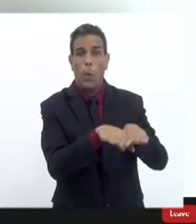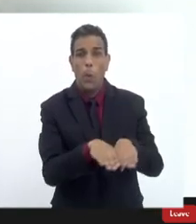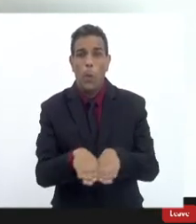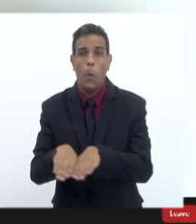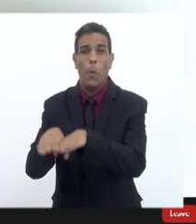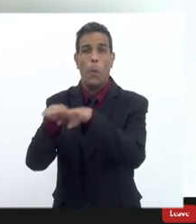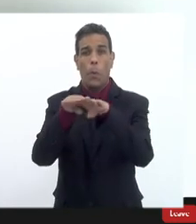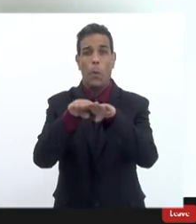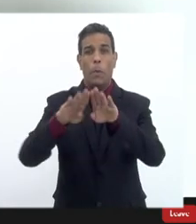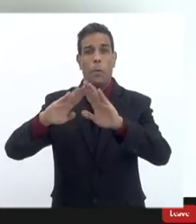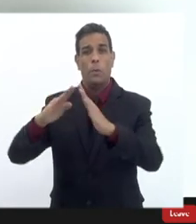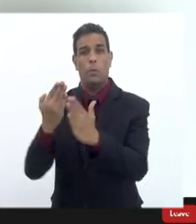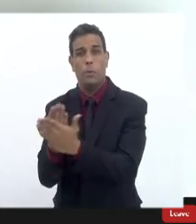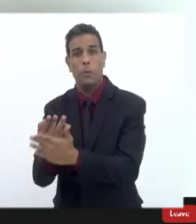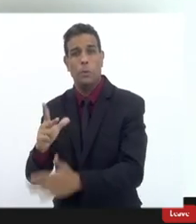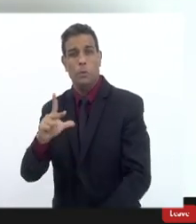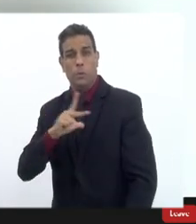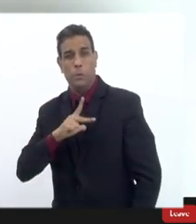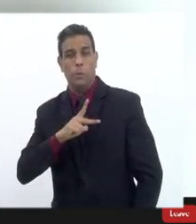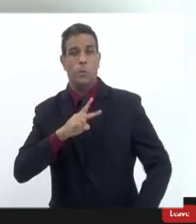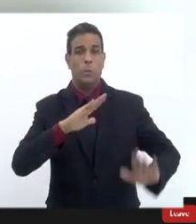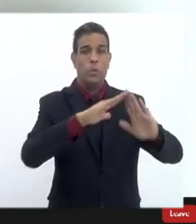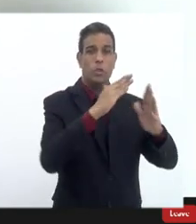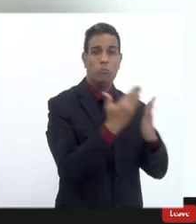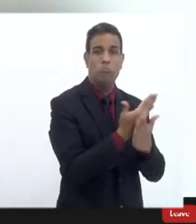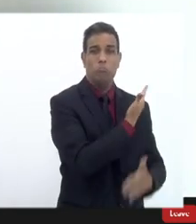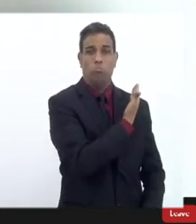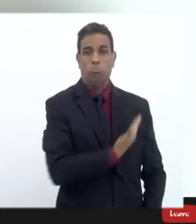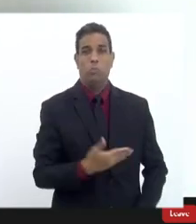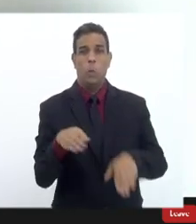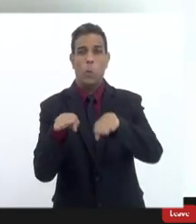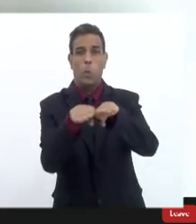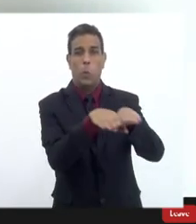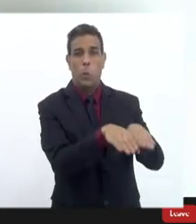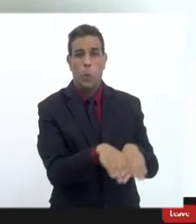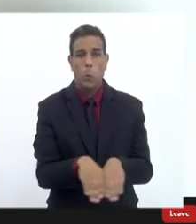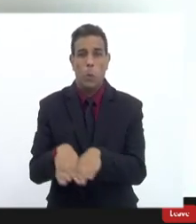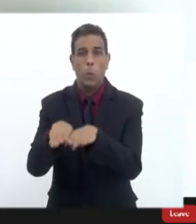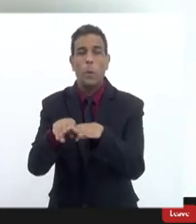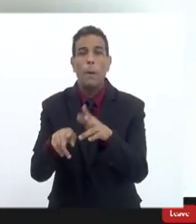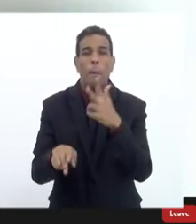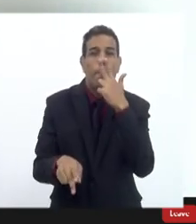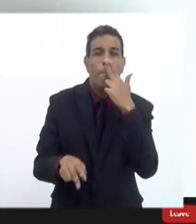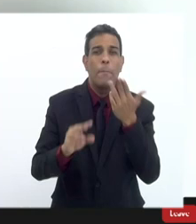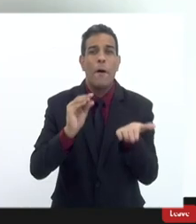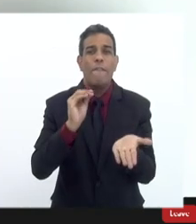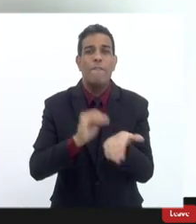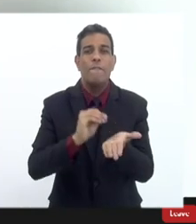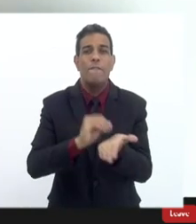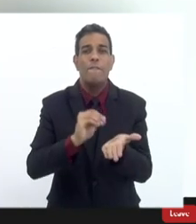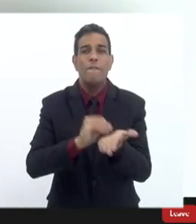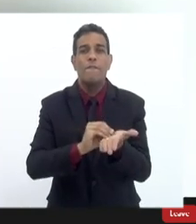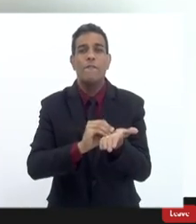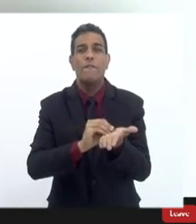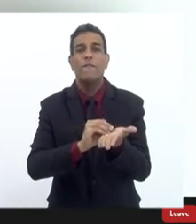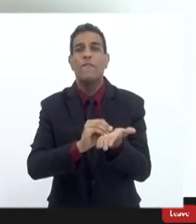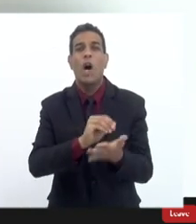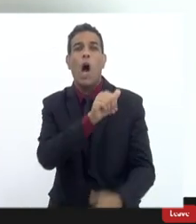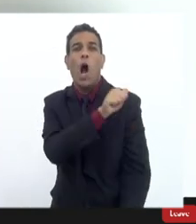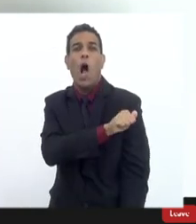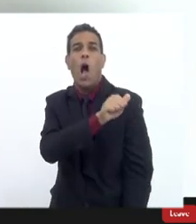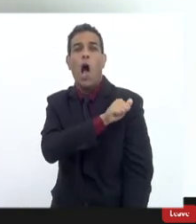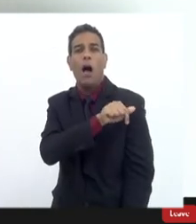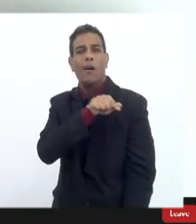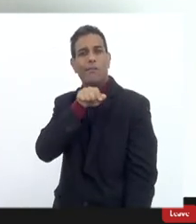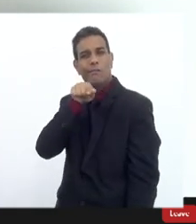era acarretado, proporcionado, possibilitado pela falta de regulamentação do Estado em relação à rede privada. Isso